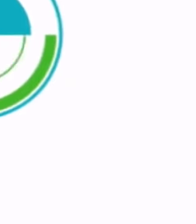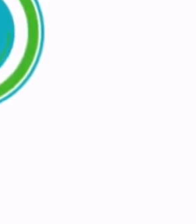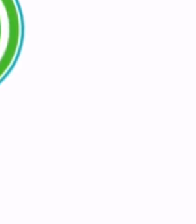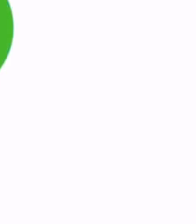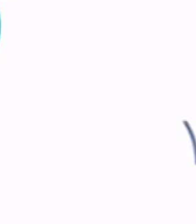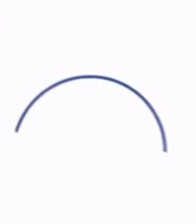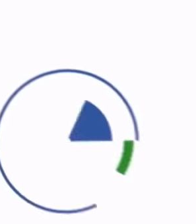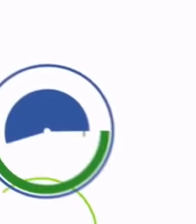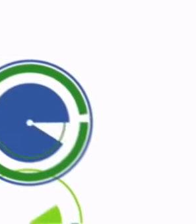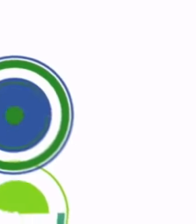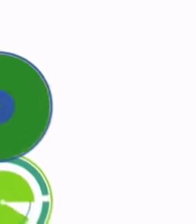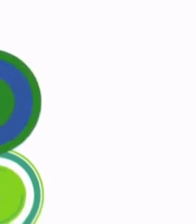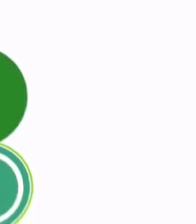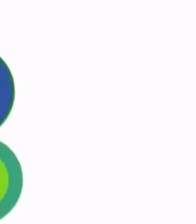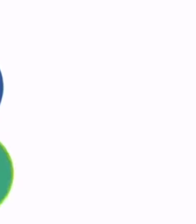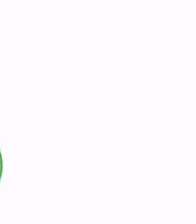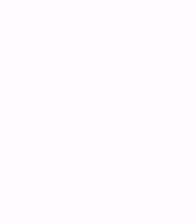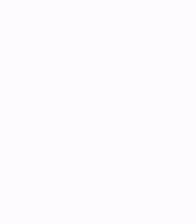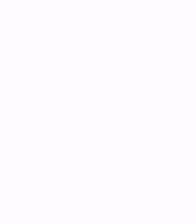E aí